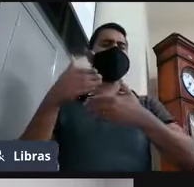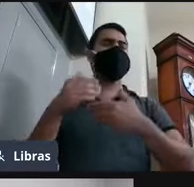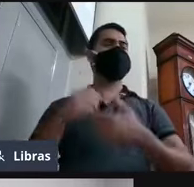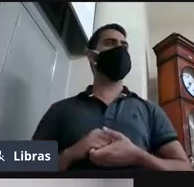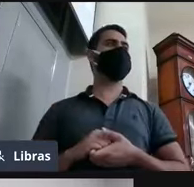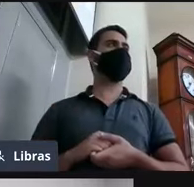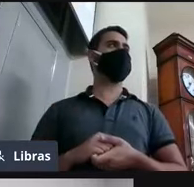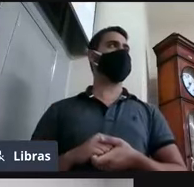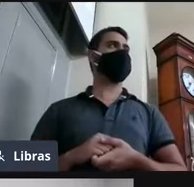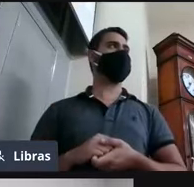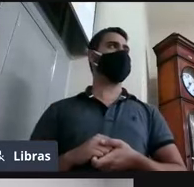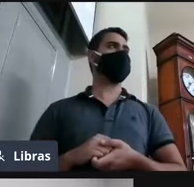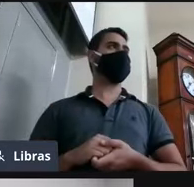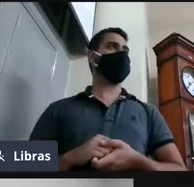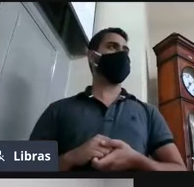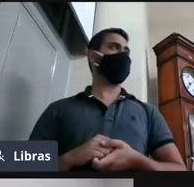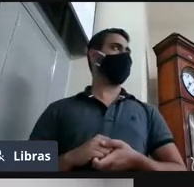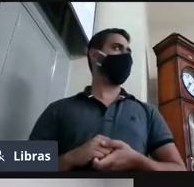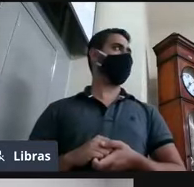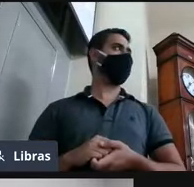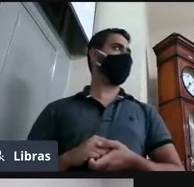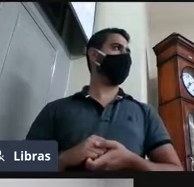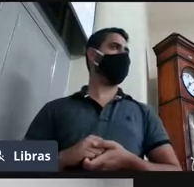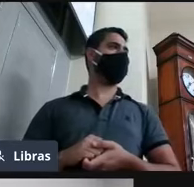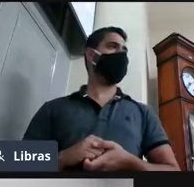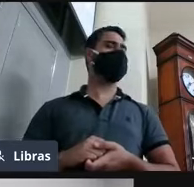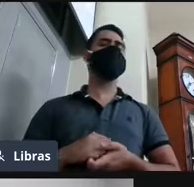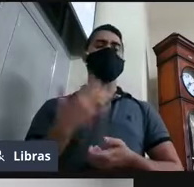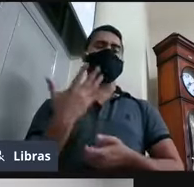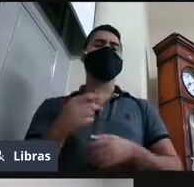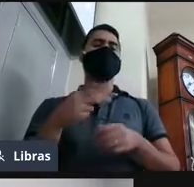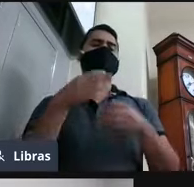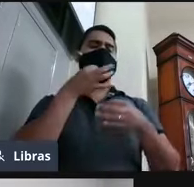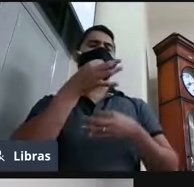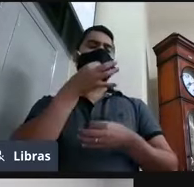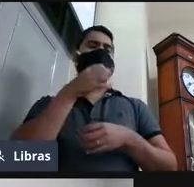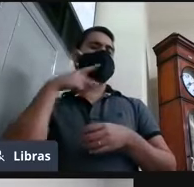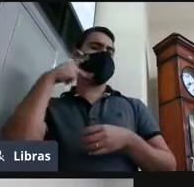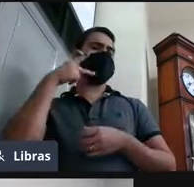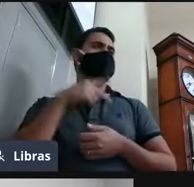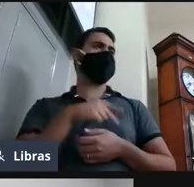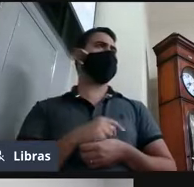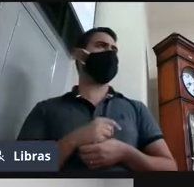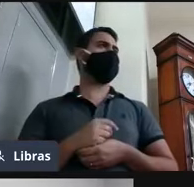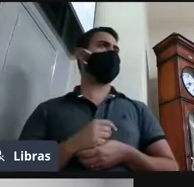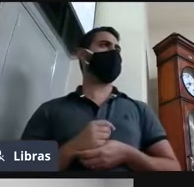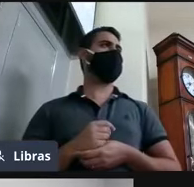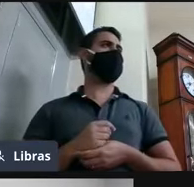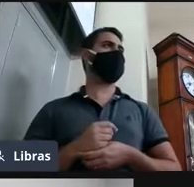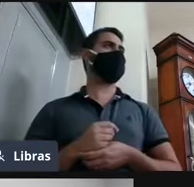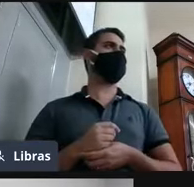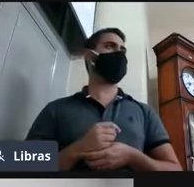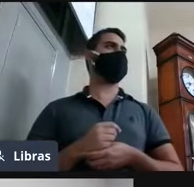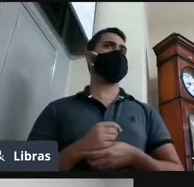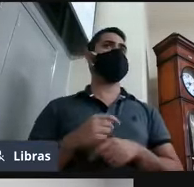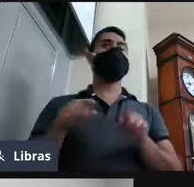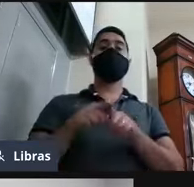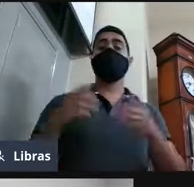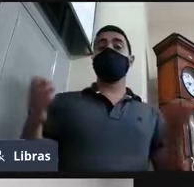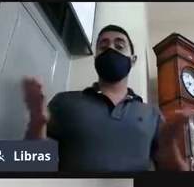Agora, acatada a sugestão, votar logo, tem que votar. acatada a e sugestão do sessão vereador, transmitir. acatada a sugestão do vereador, nós